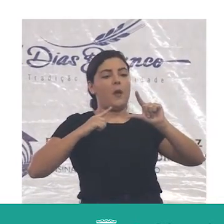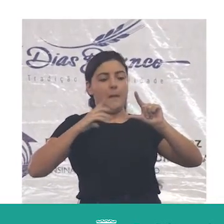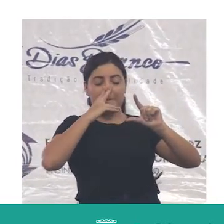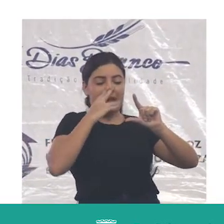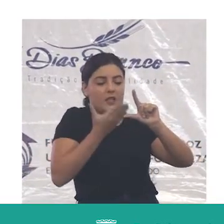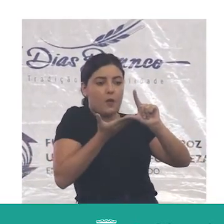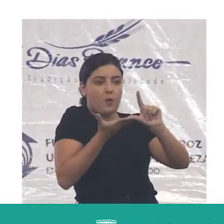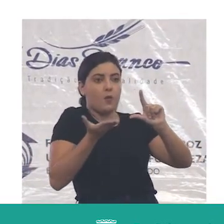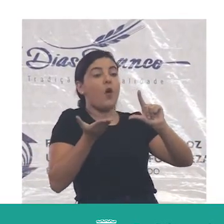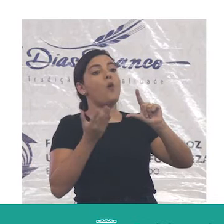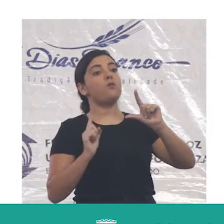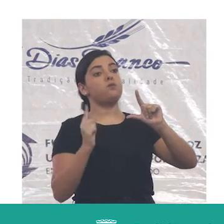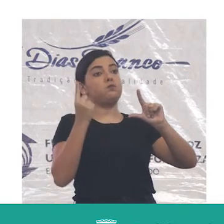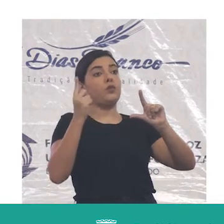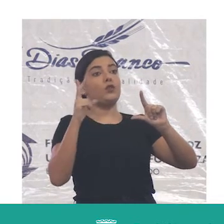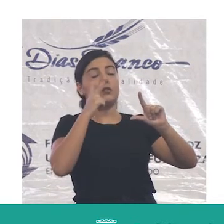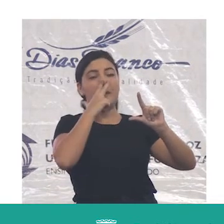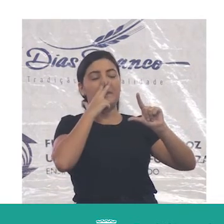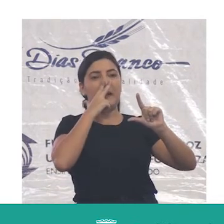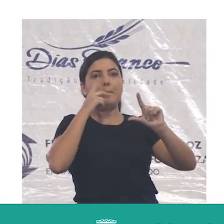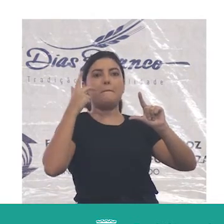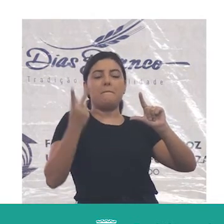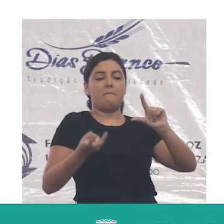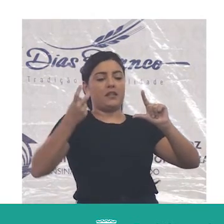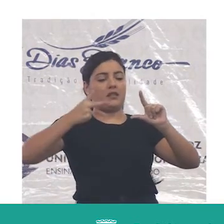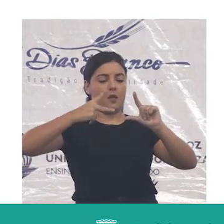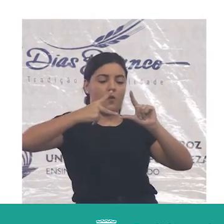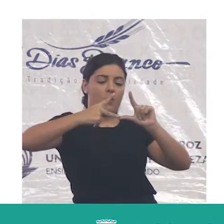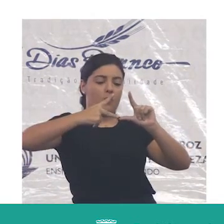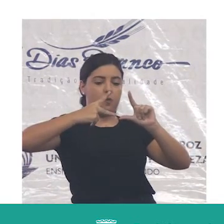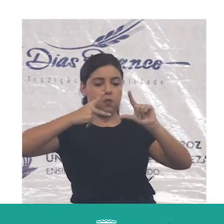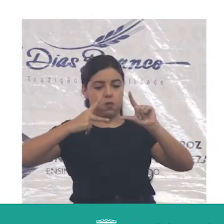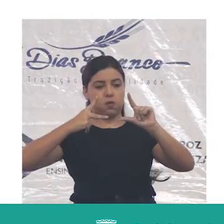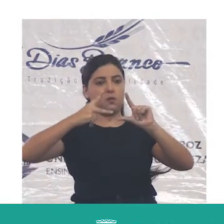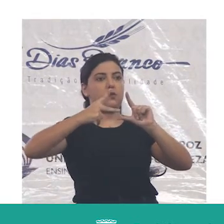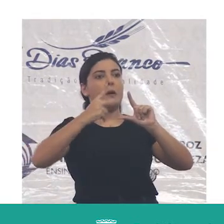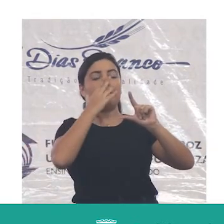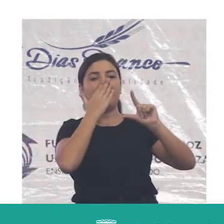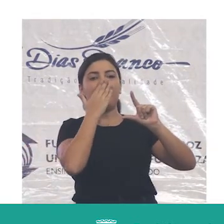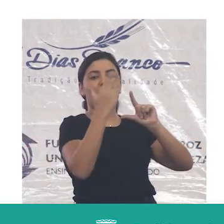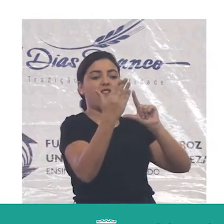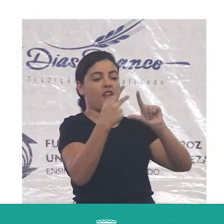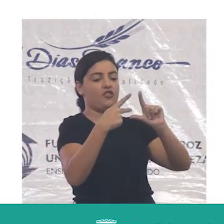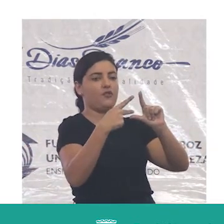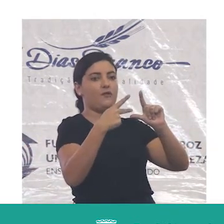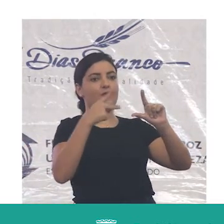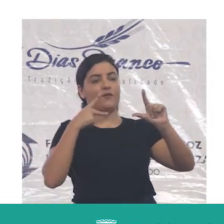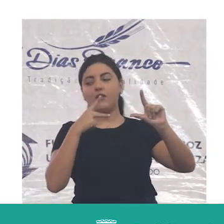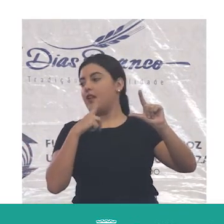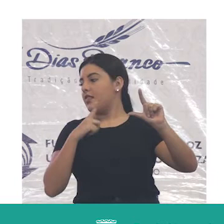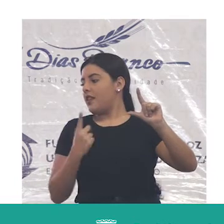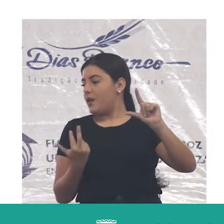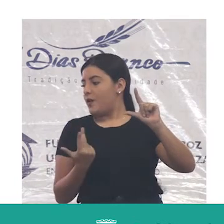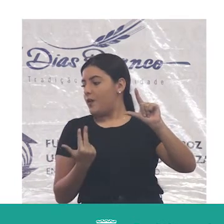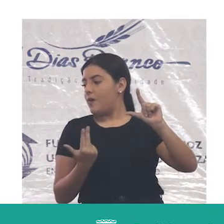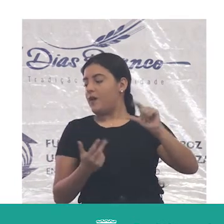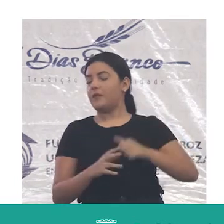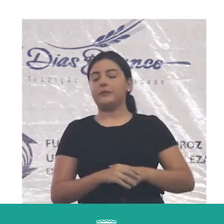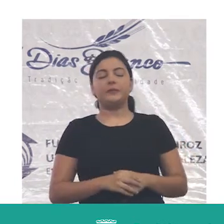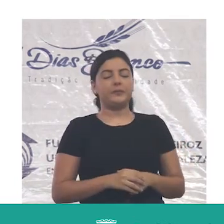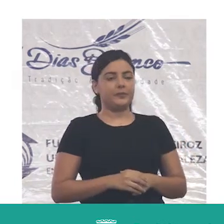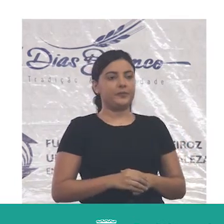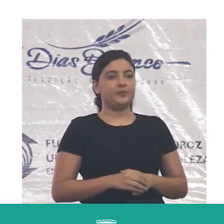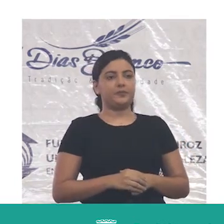uma. Mas vocês estão vendo a face da frente? Tem ou não tem uma igualzinha para